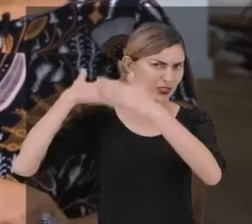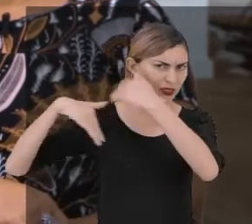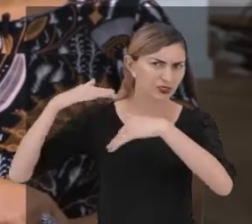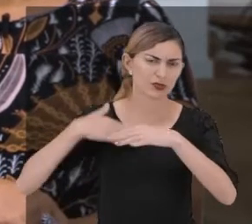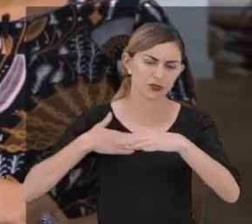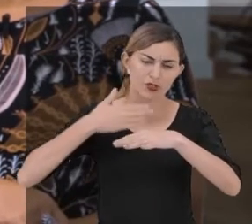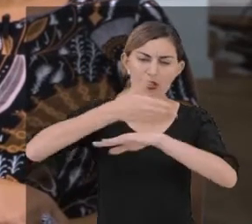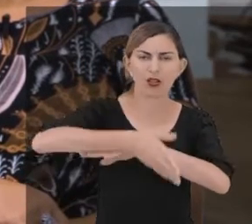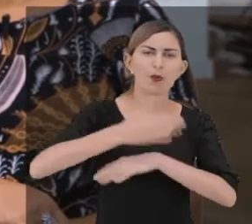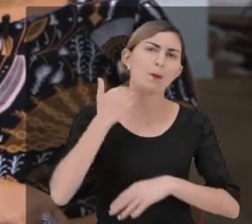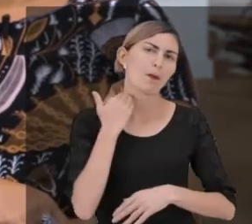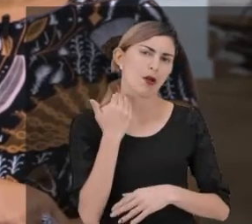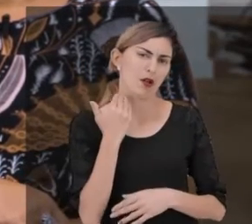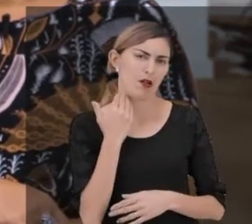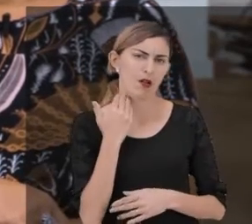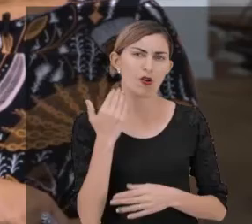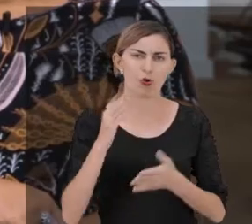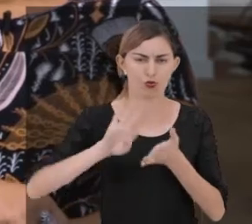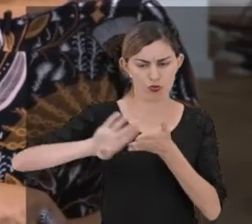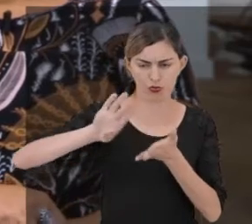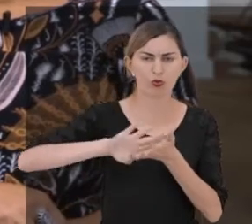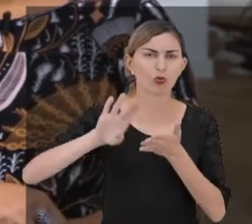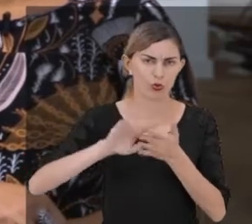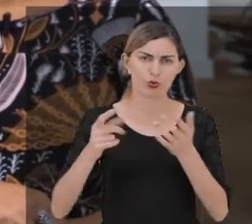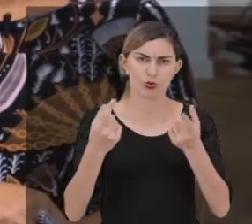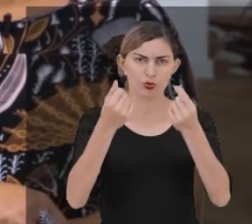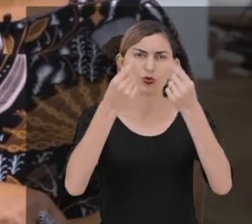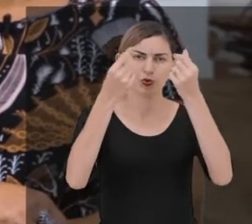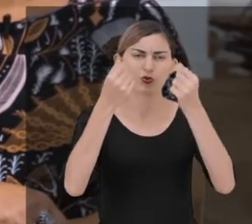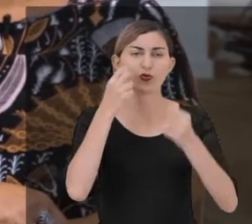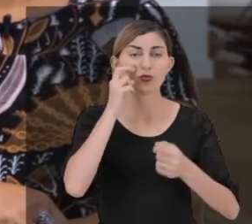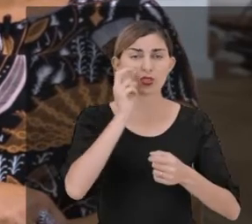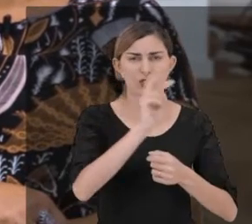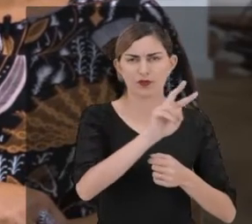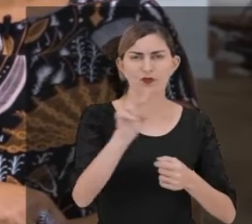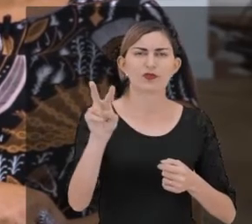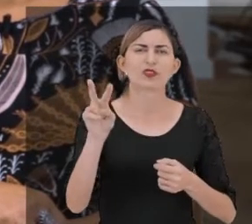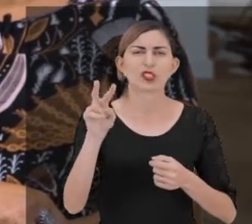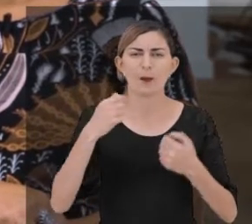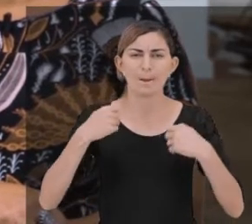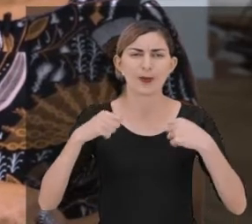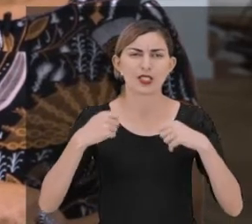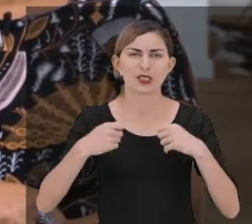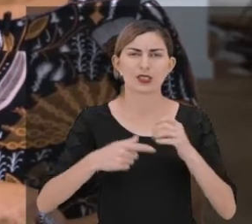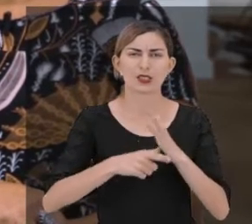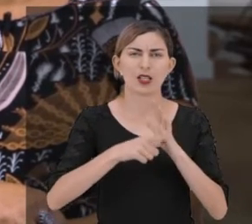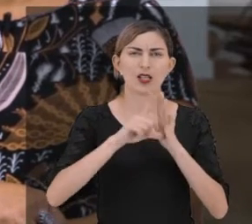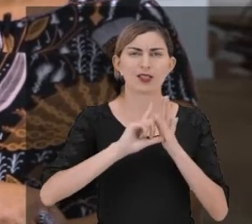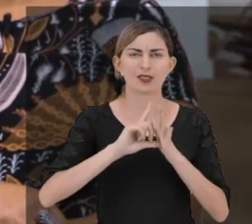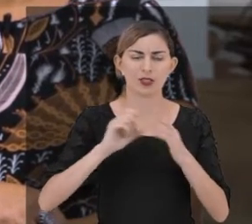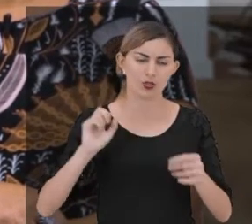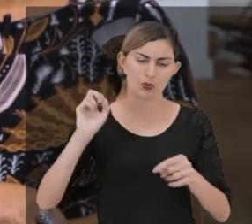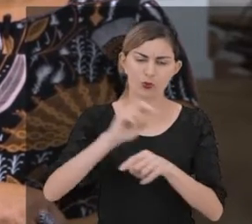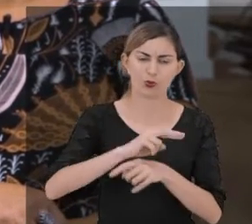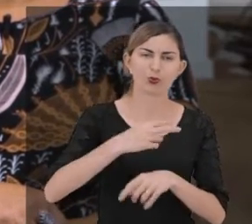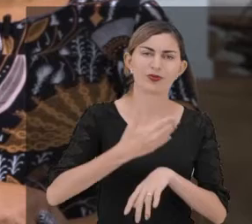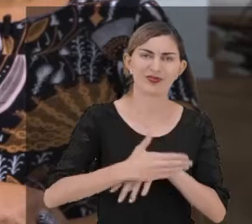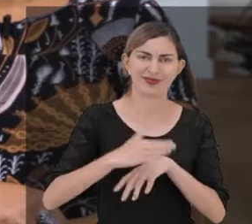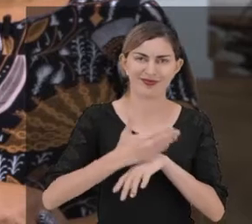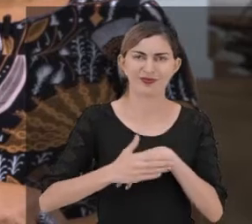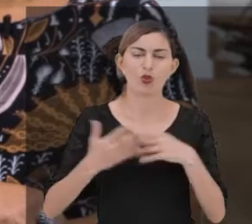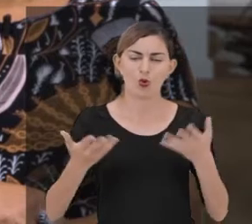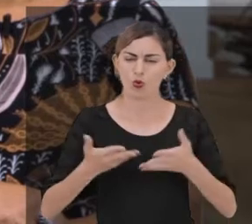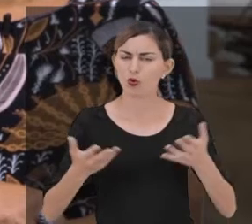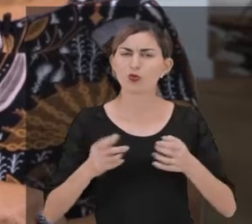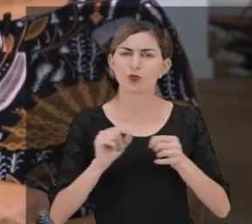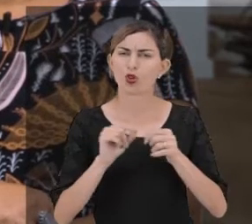Antigamente, você entrava num banco, numa instituição financeira, você tinha que passar por um encarreiramento. E hoje,